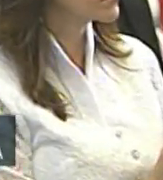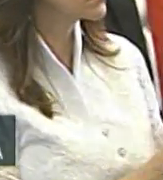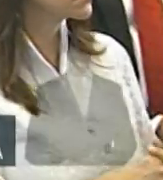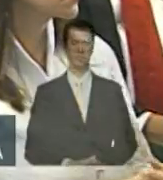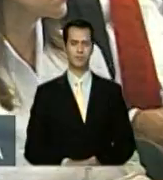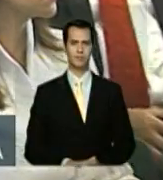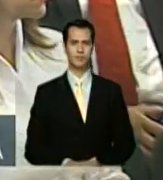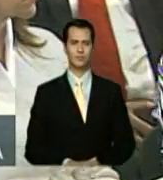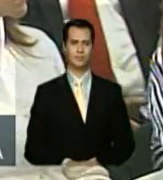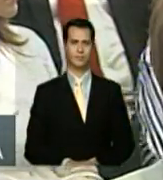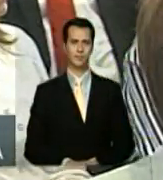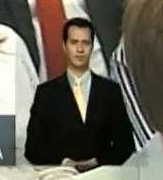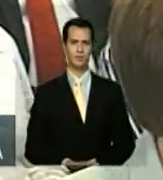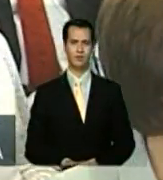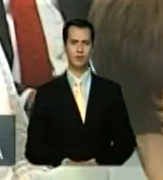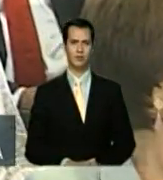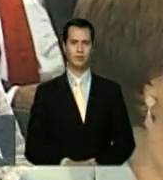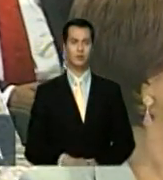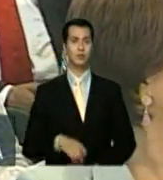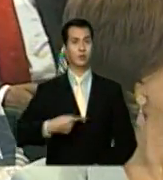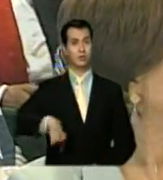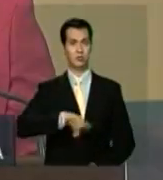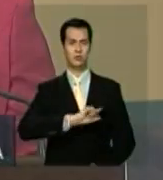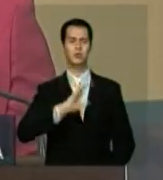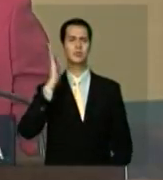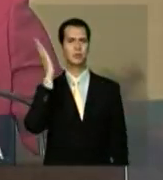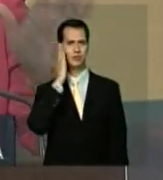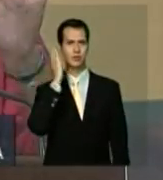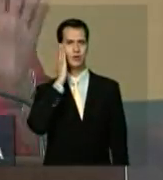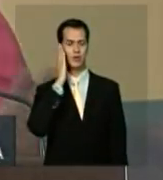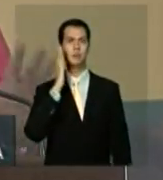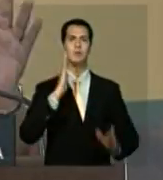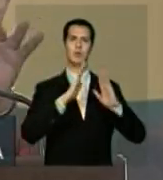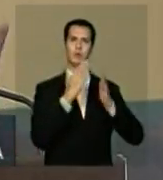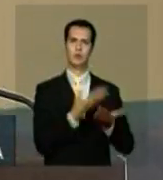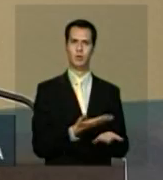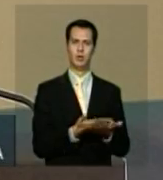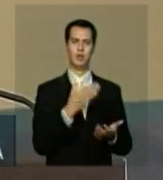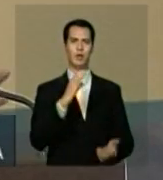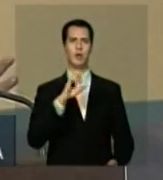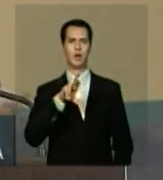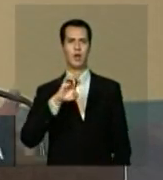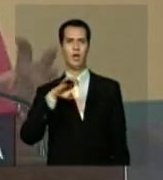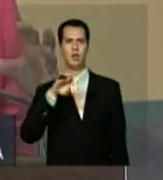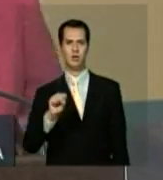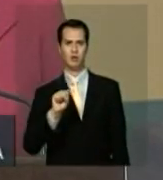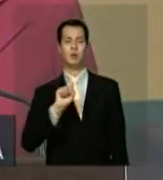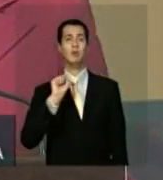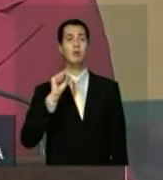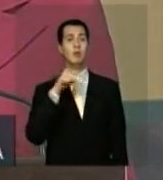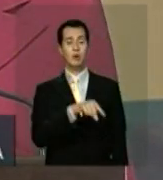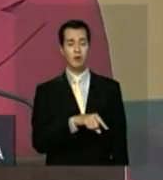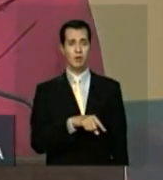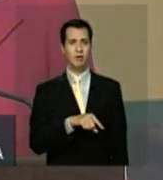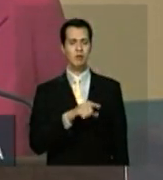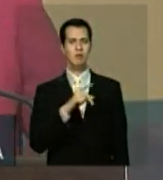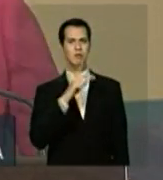nós sabemos que as creches não são um teto ocasional para as crianas